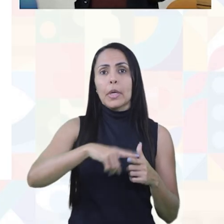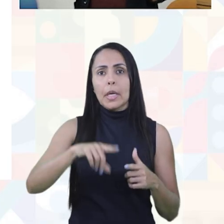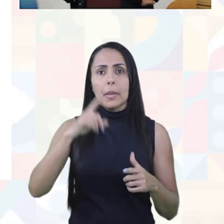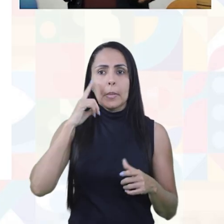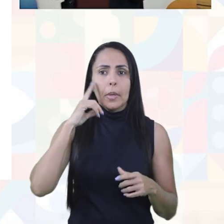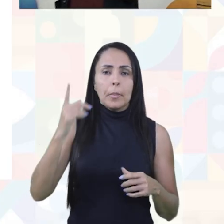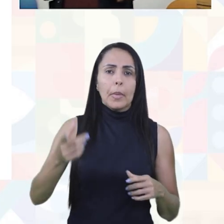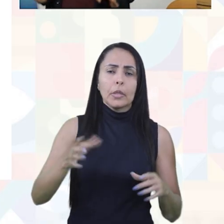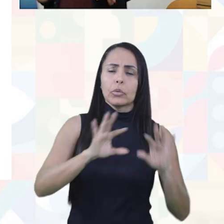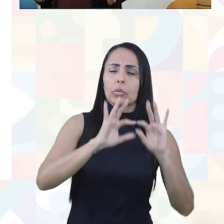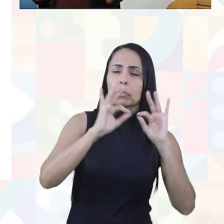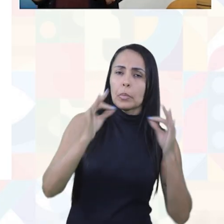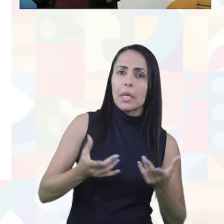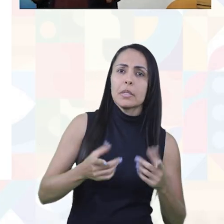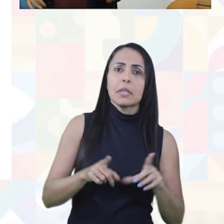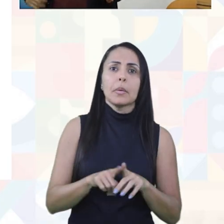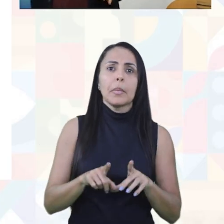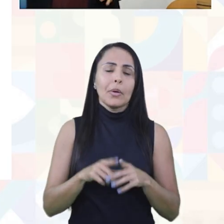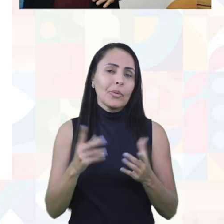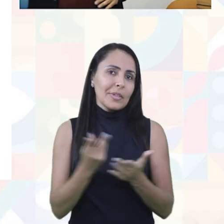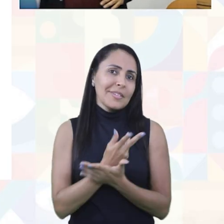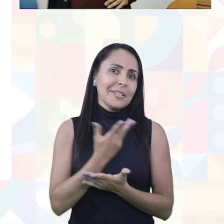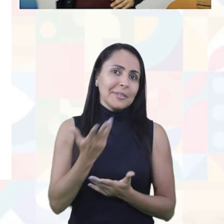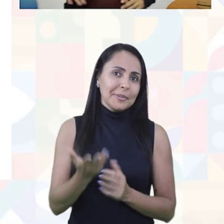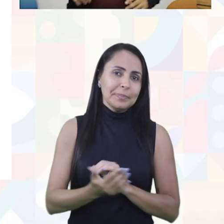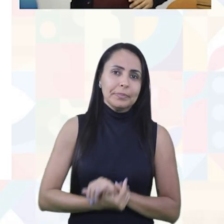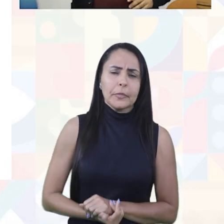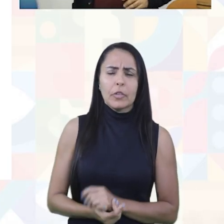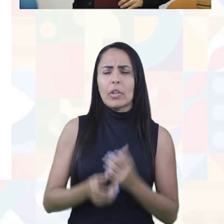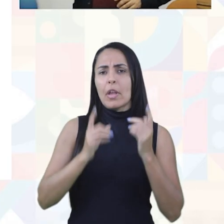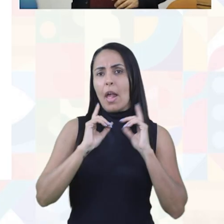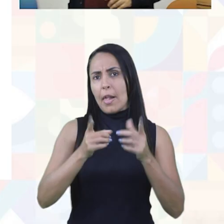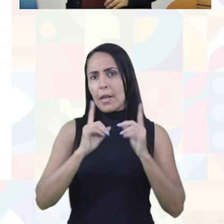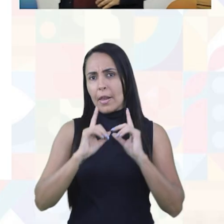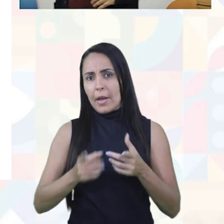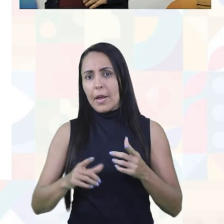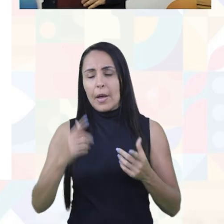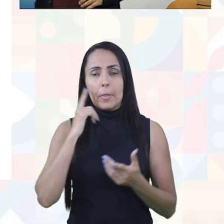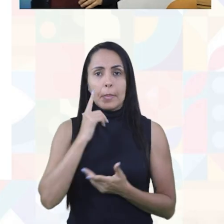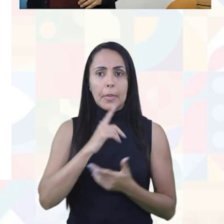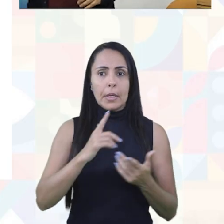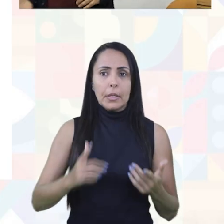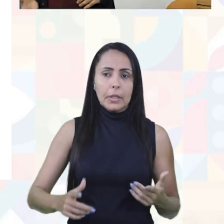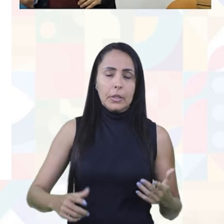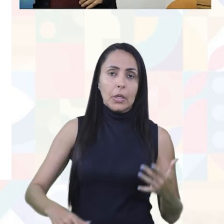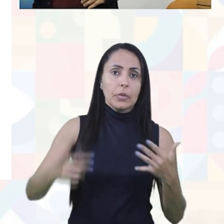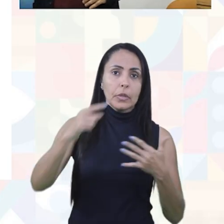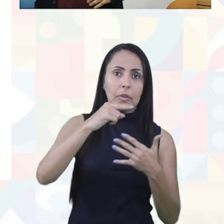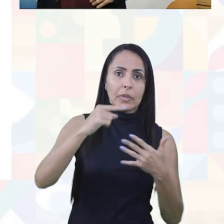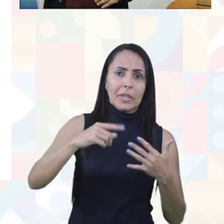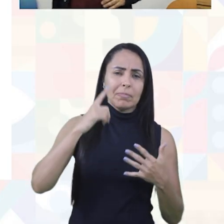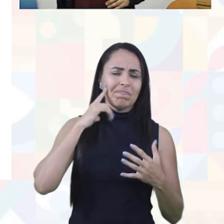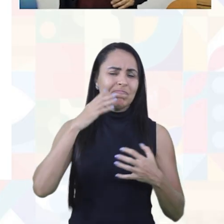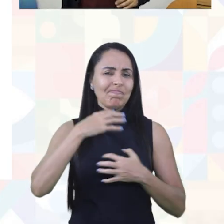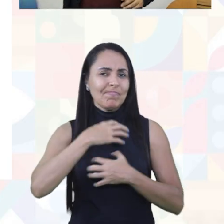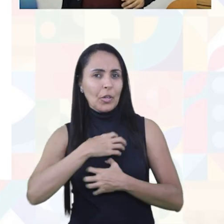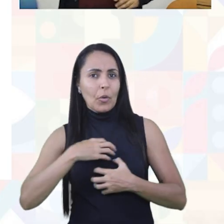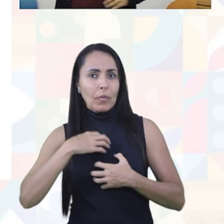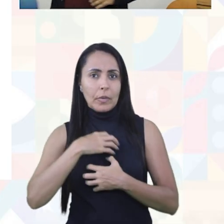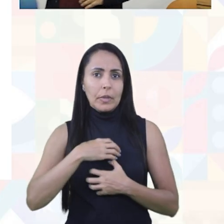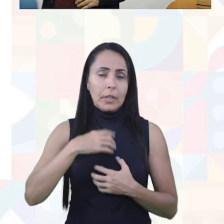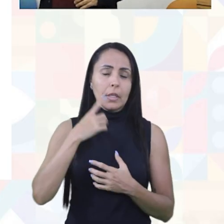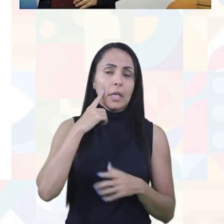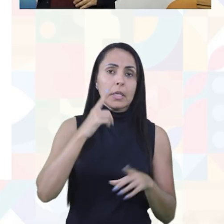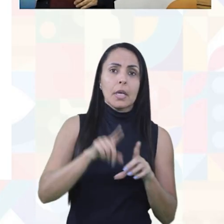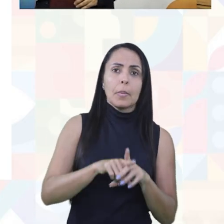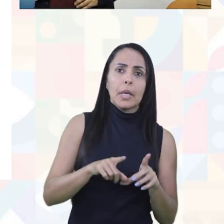mais complexos possam acontecer, tá certo? Muita gente reclama que o equipamento é desconfortável e argumentam